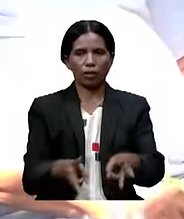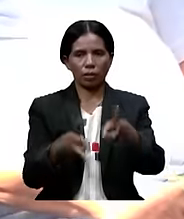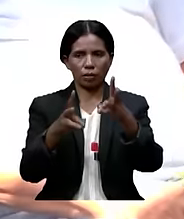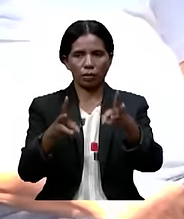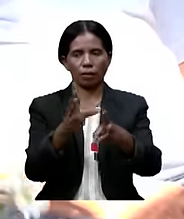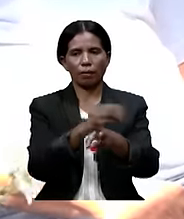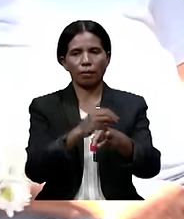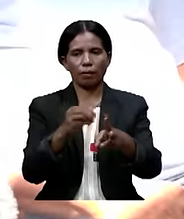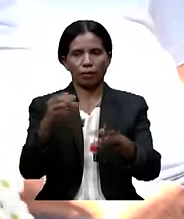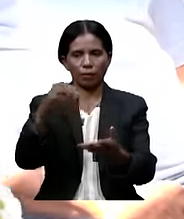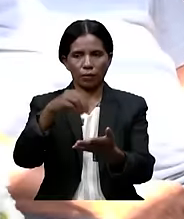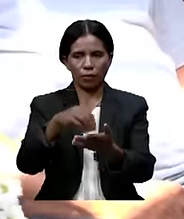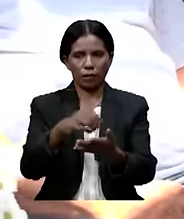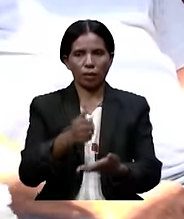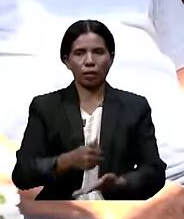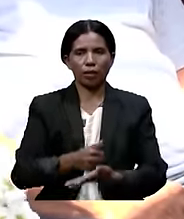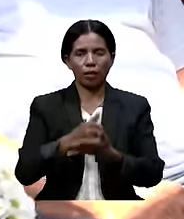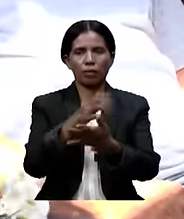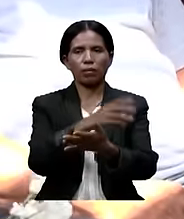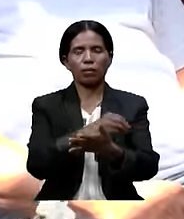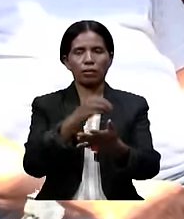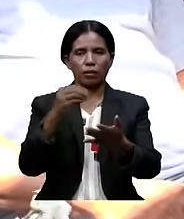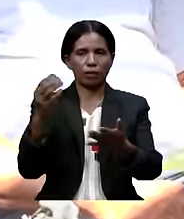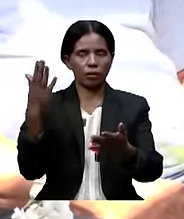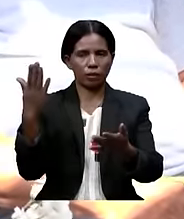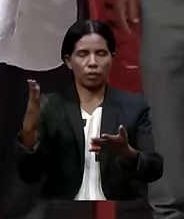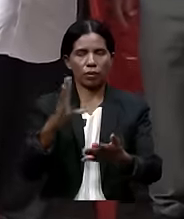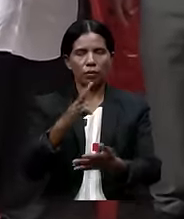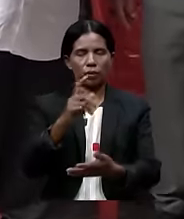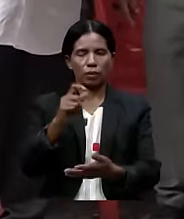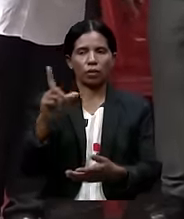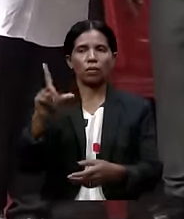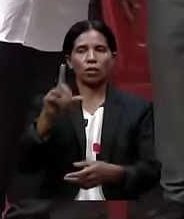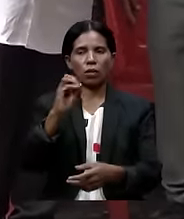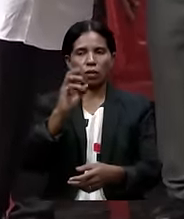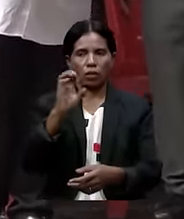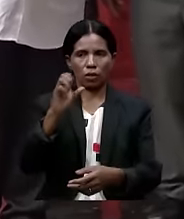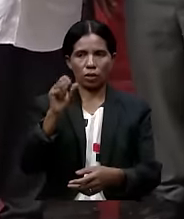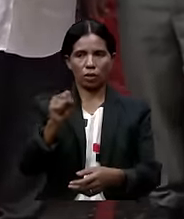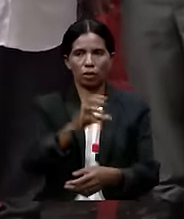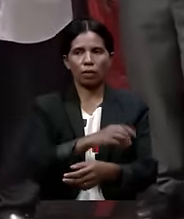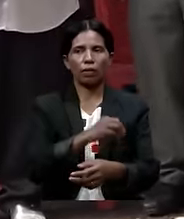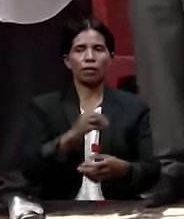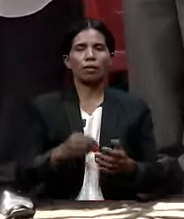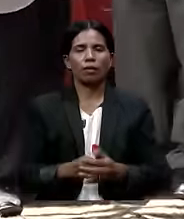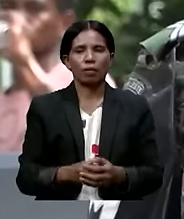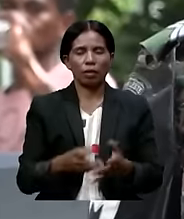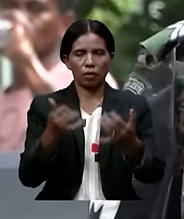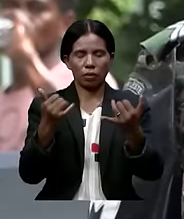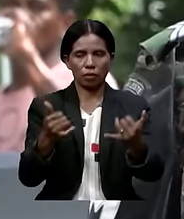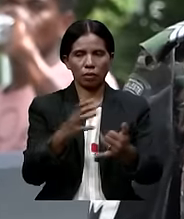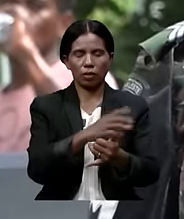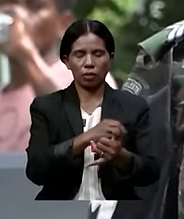que percorre as majestosas encostas de Vadoboro até Lóis, é mais do que apenas uma